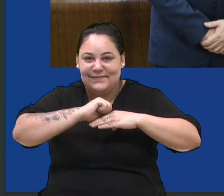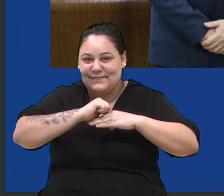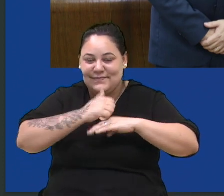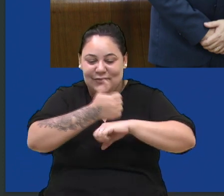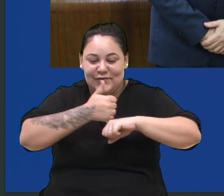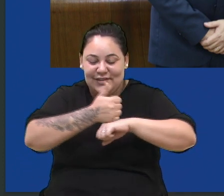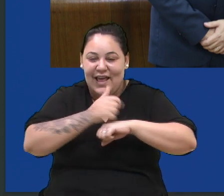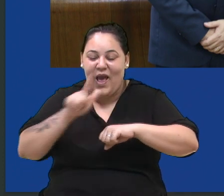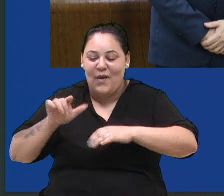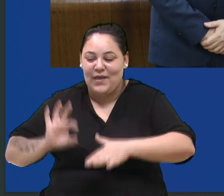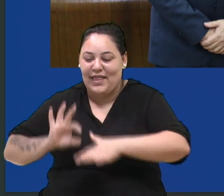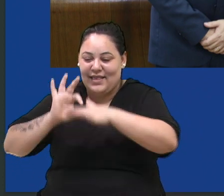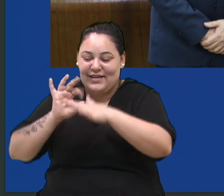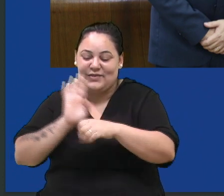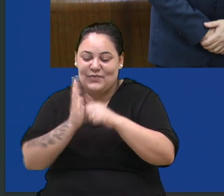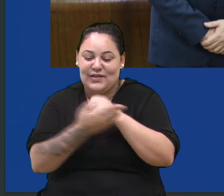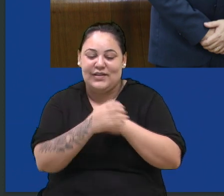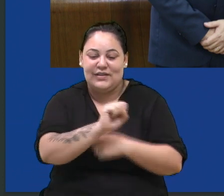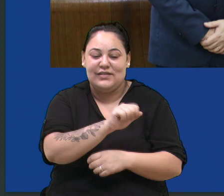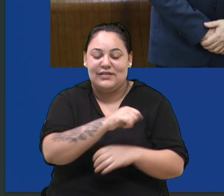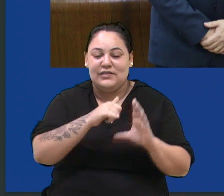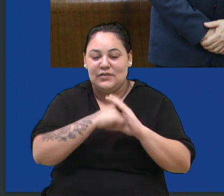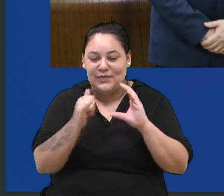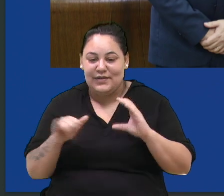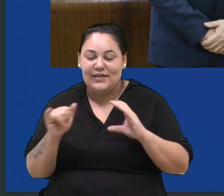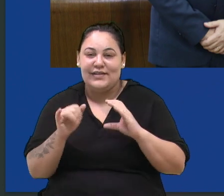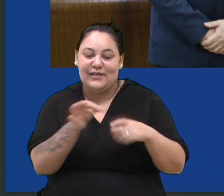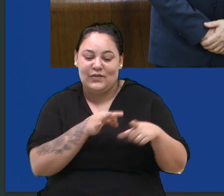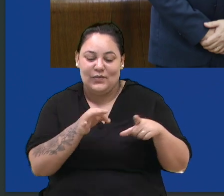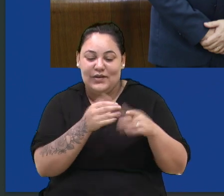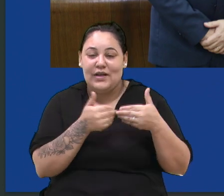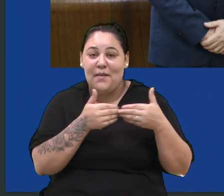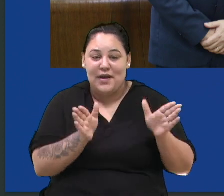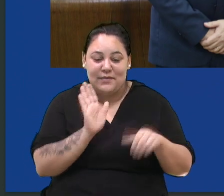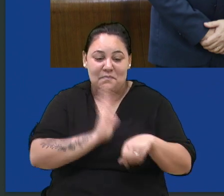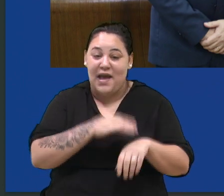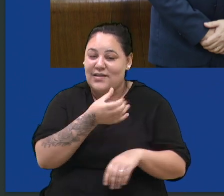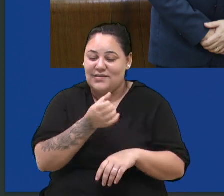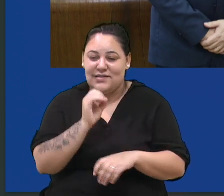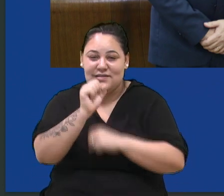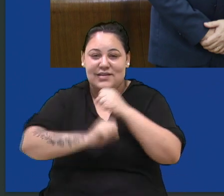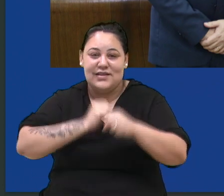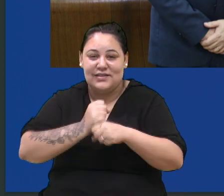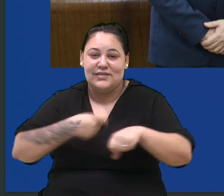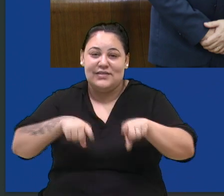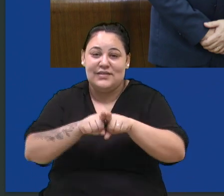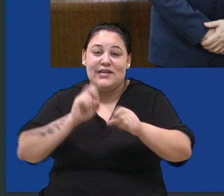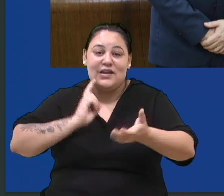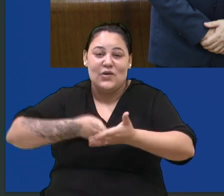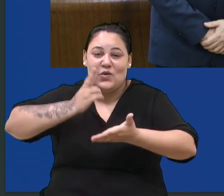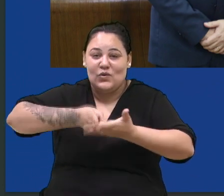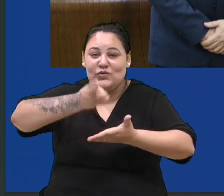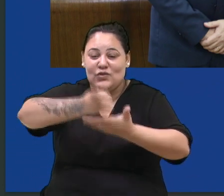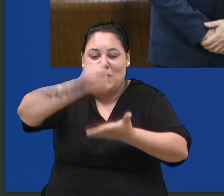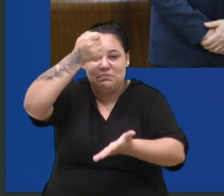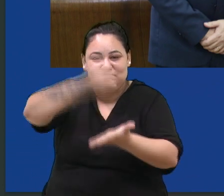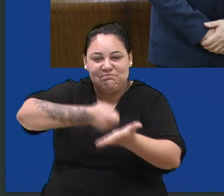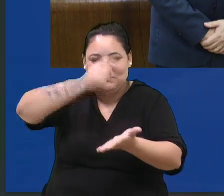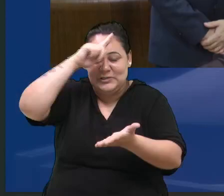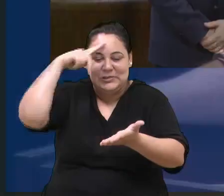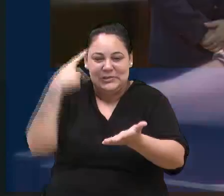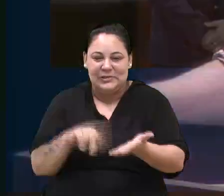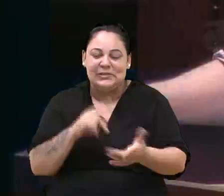do bairro São Pelegrino, com um comércio, né, aberto há mais de 60 anos, e continua, né, lutando e trabalhando.